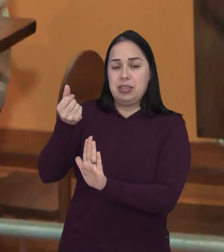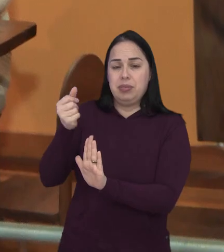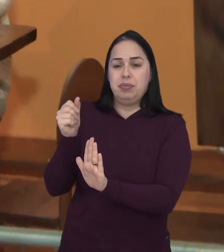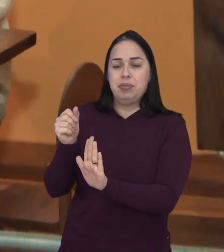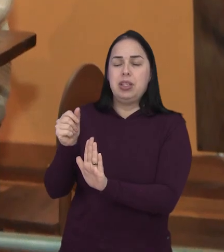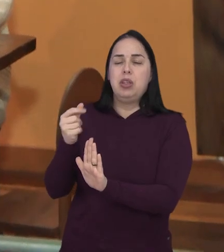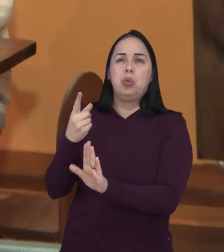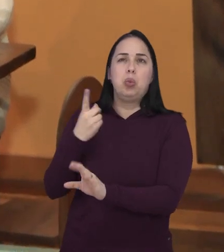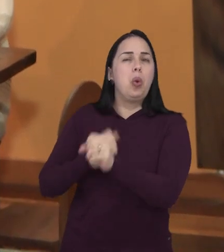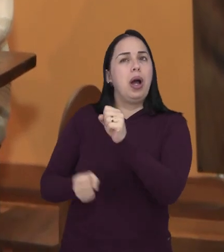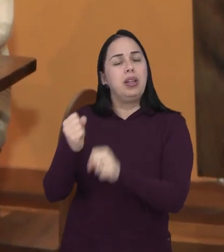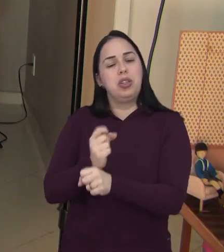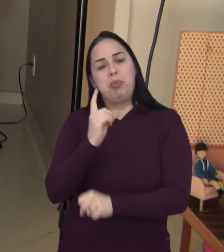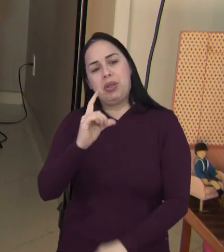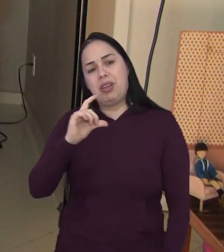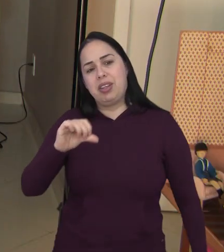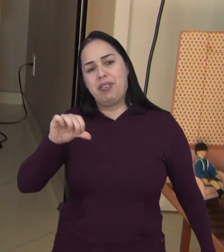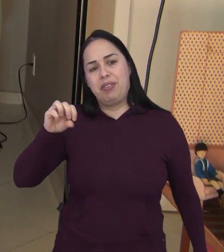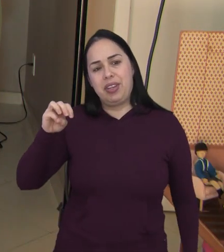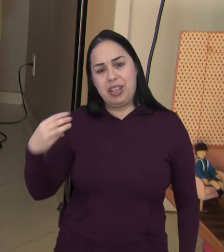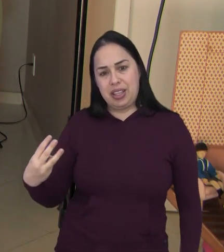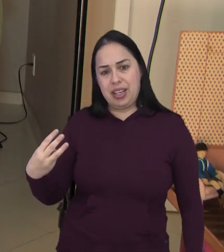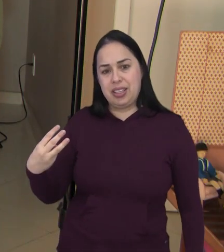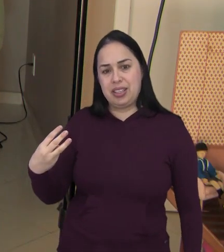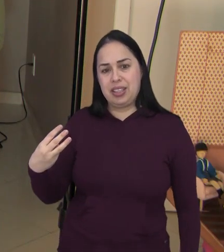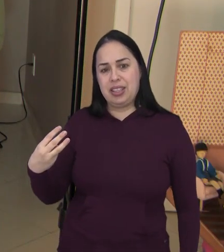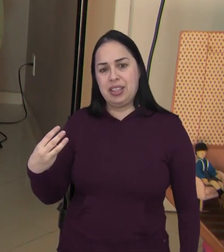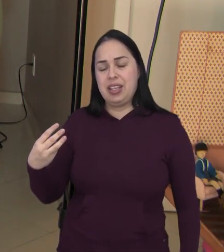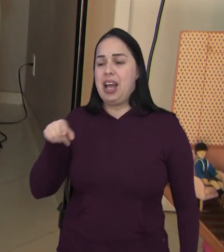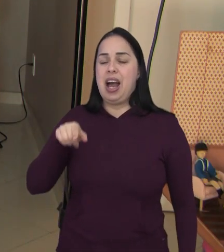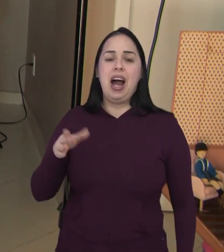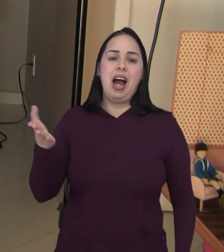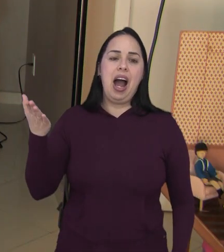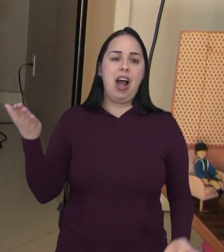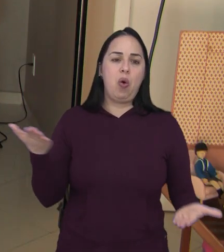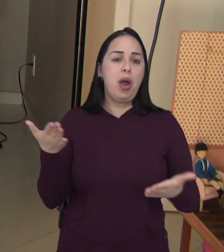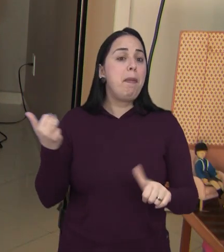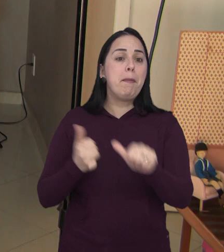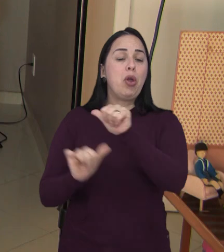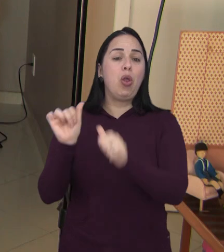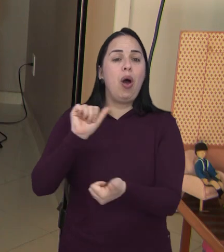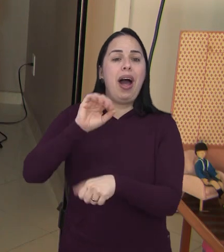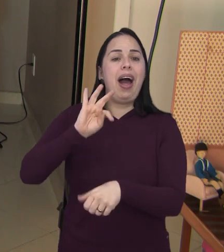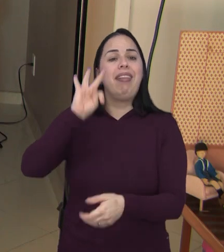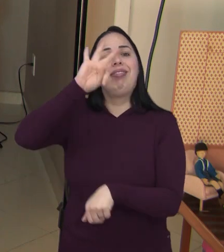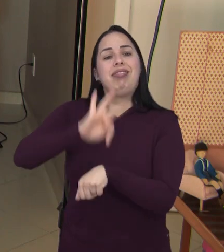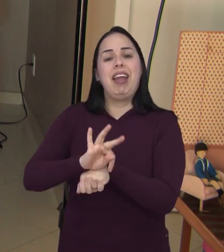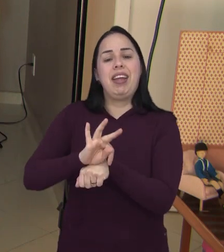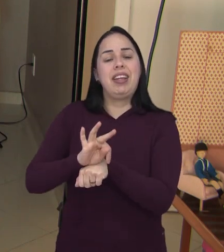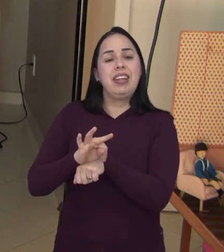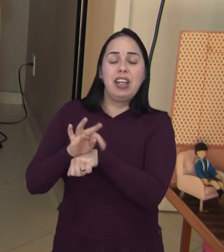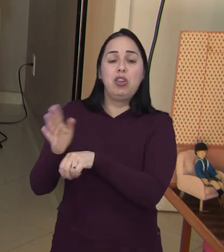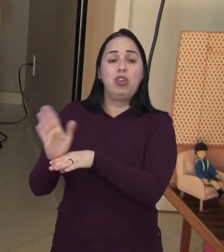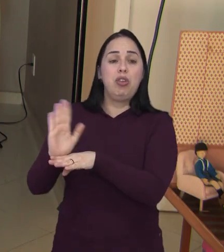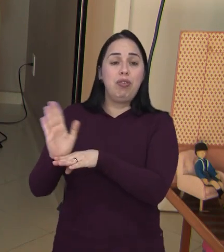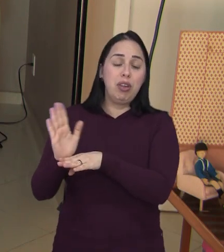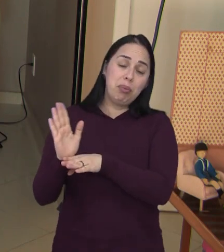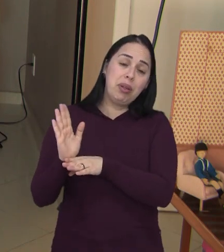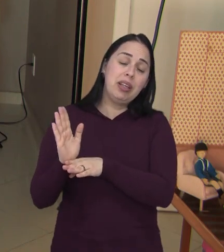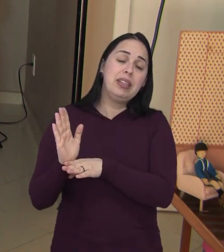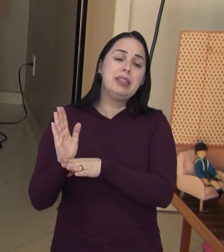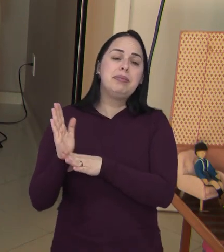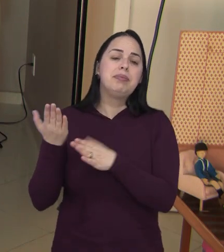falando de 93, isso, os efeitos especiais não eram mais feitos em stop motion, mesmo em live action, deixaram de ser